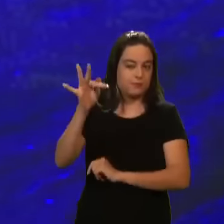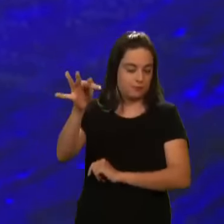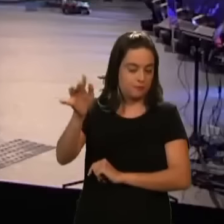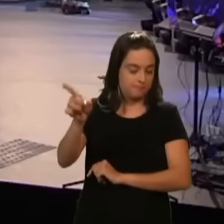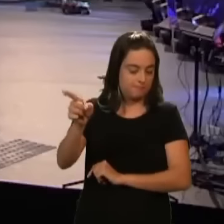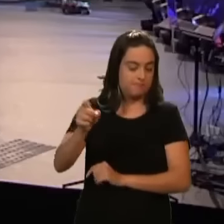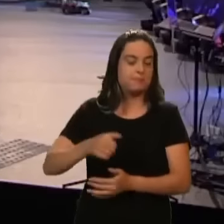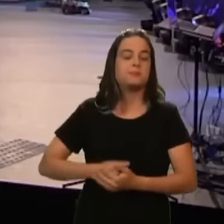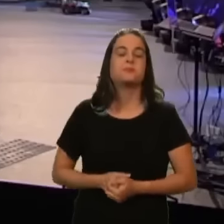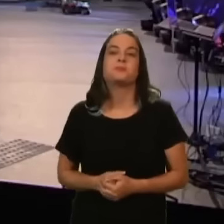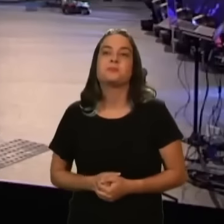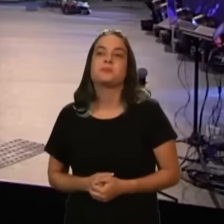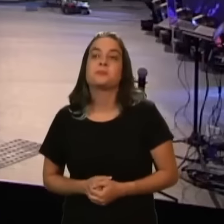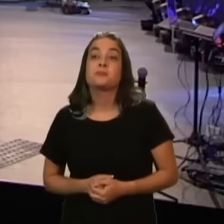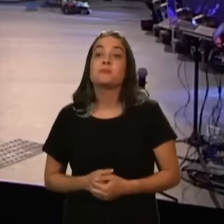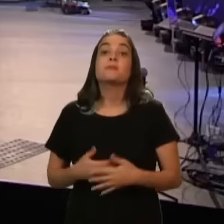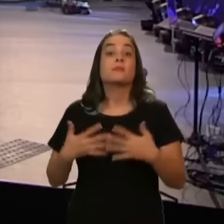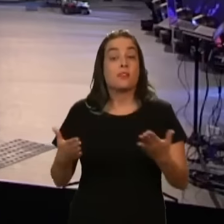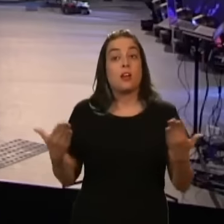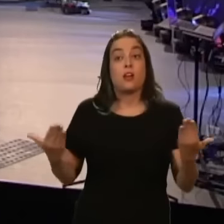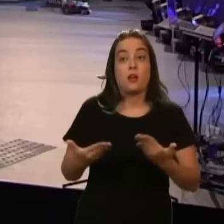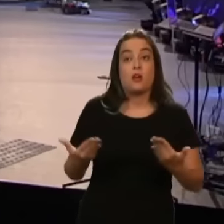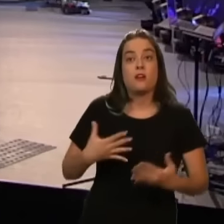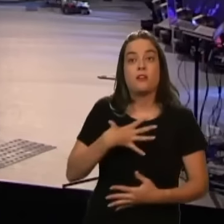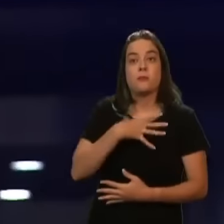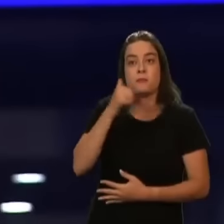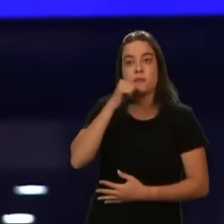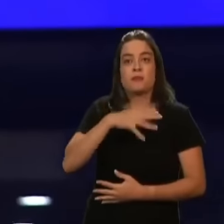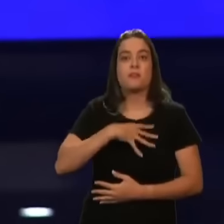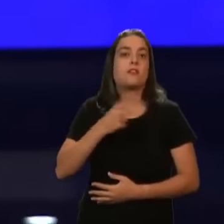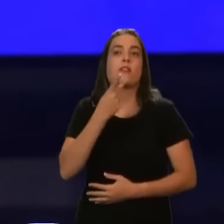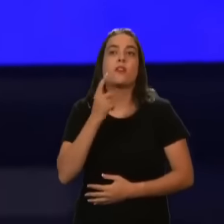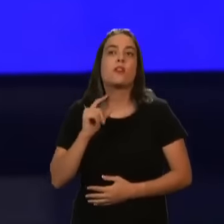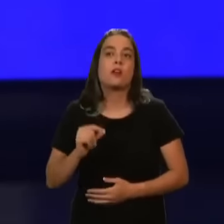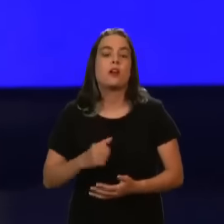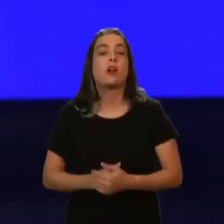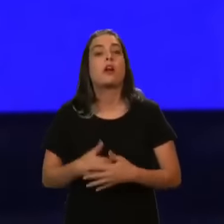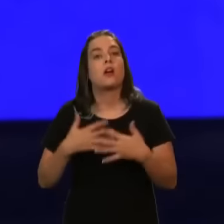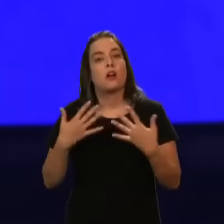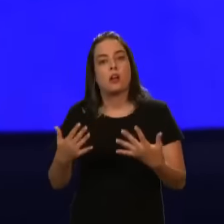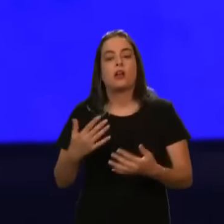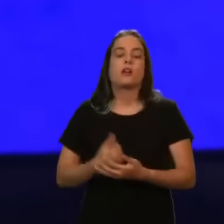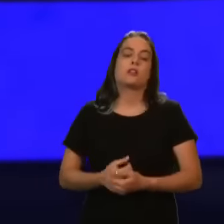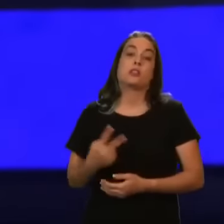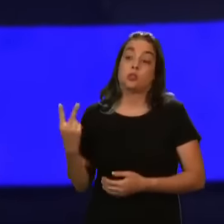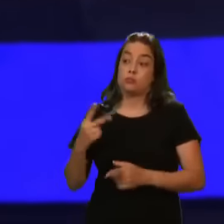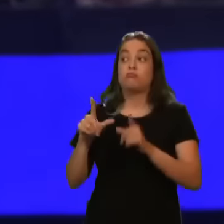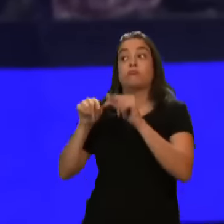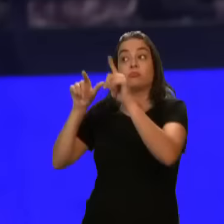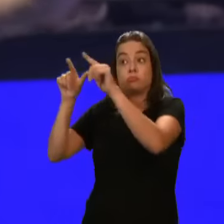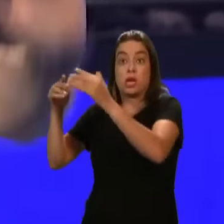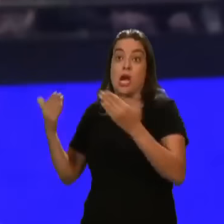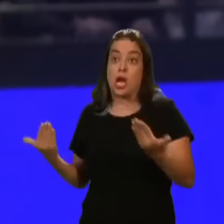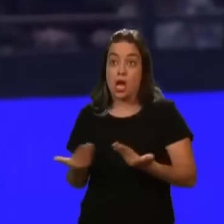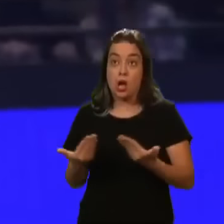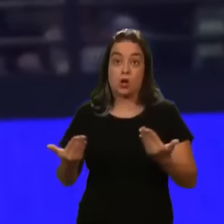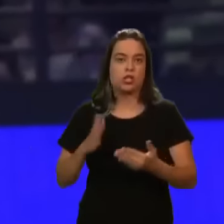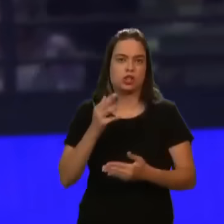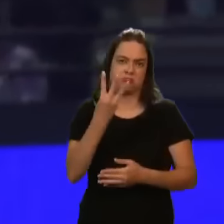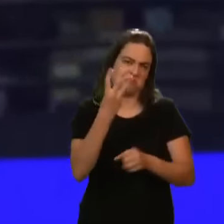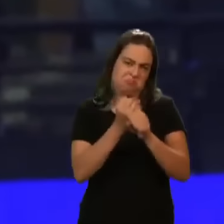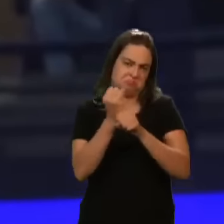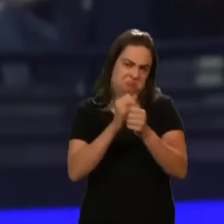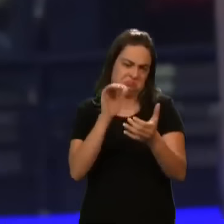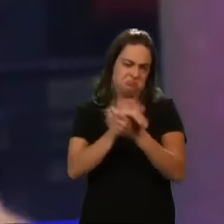Aí agora, a minha filha falou: pai, nós estamos indo fazer a nossa viagem agora de lua de mel, já tem mais de 3 anos de